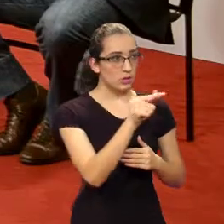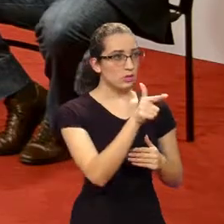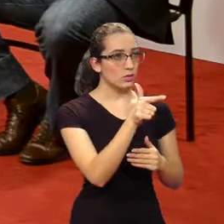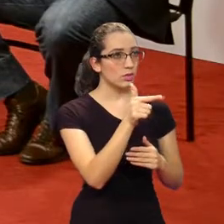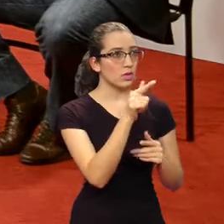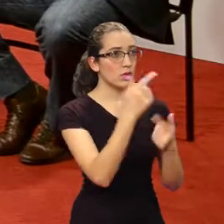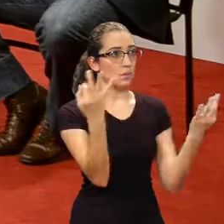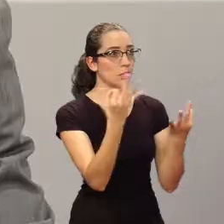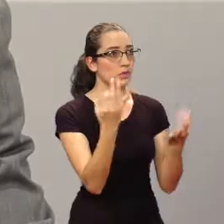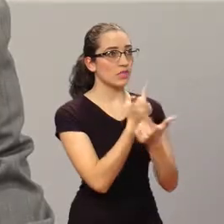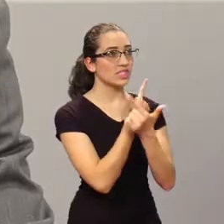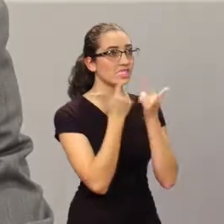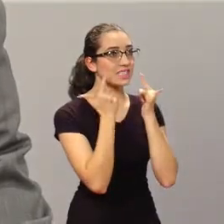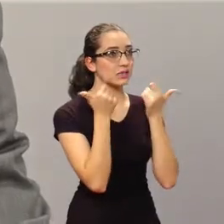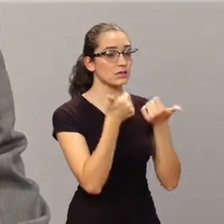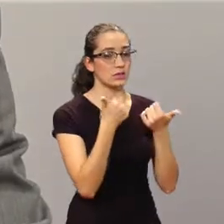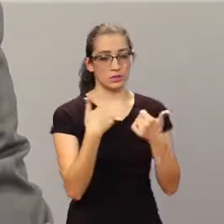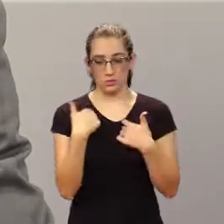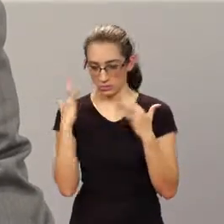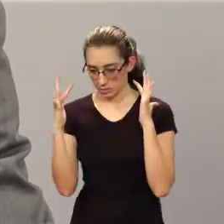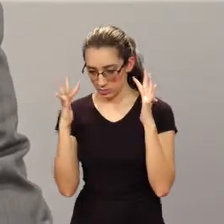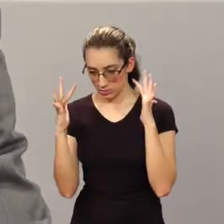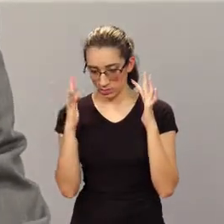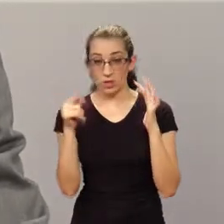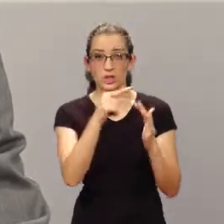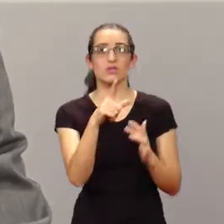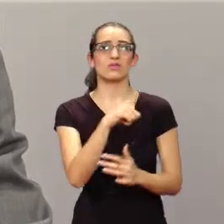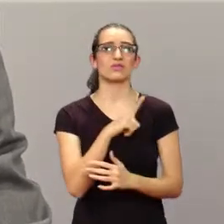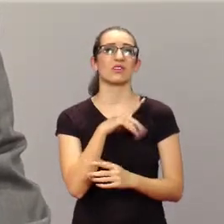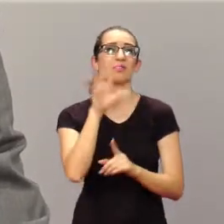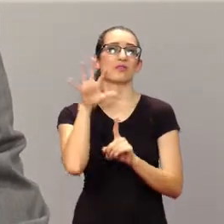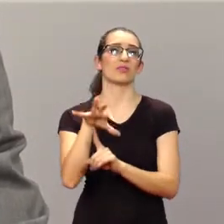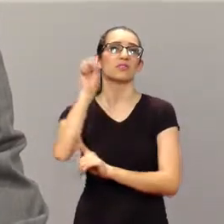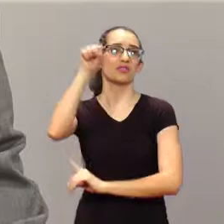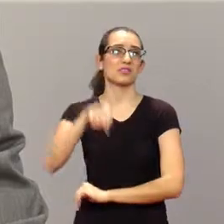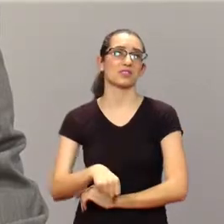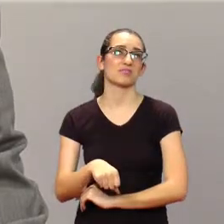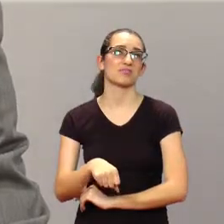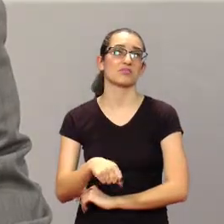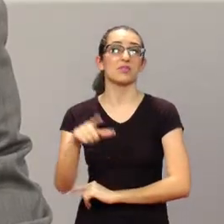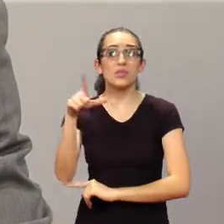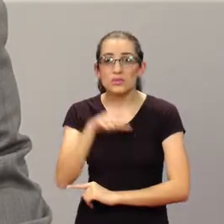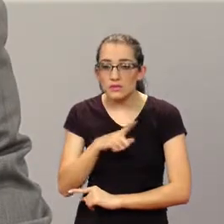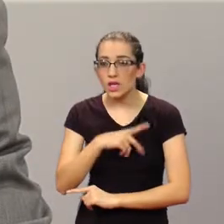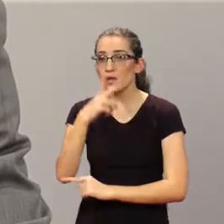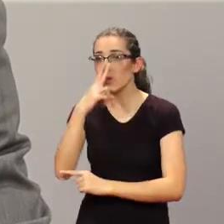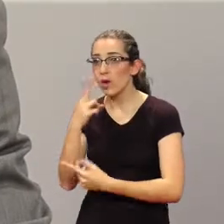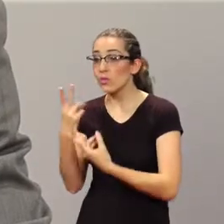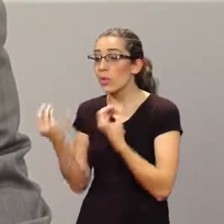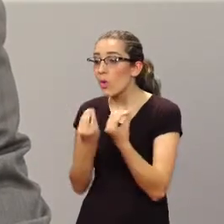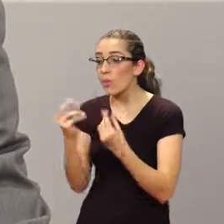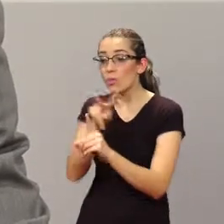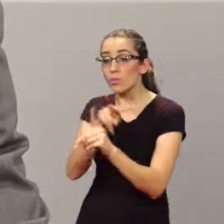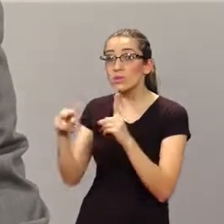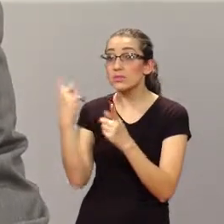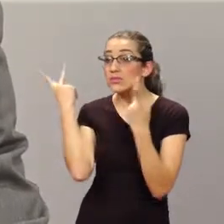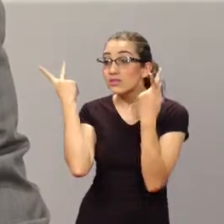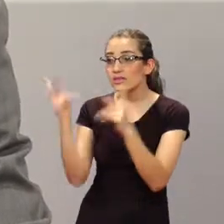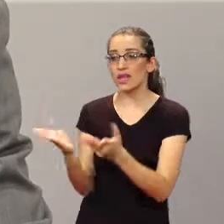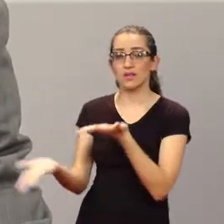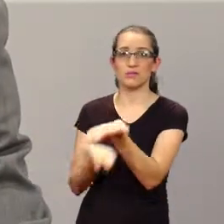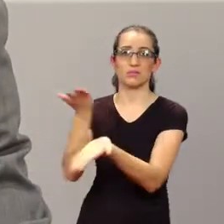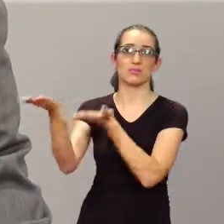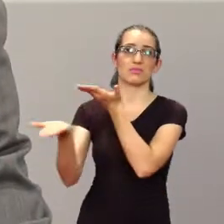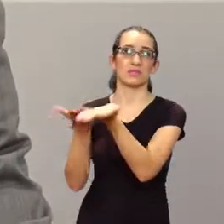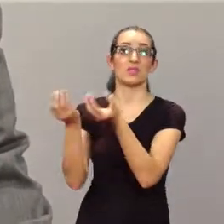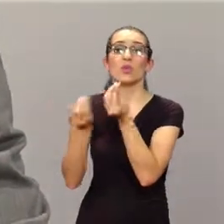outros parecem não ter. Né? Então, existem nuances em relação à percepção do paciente em relação à